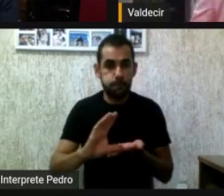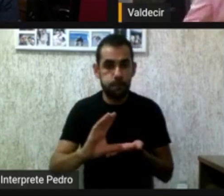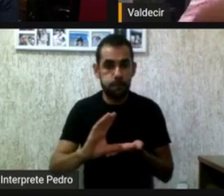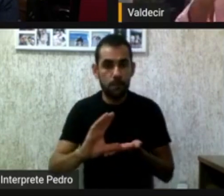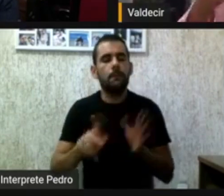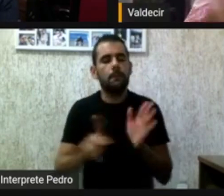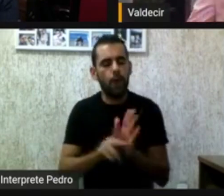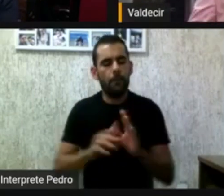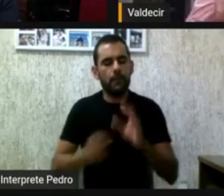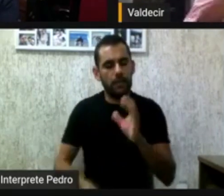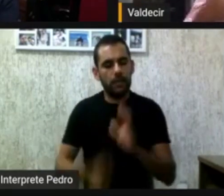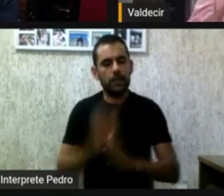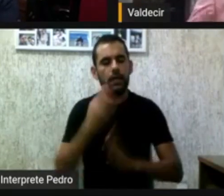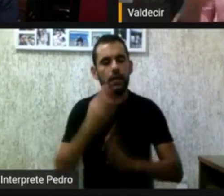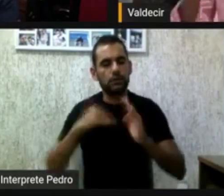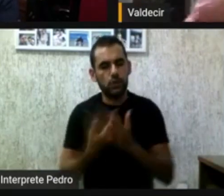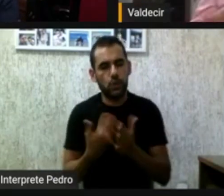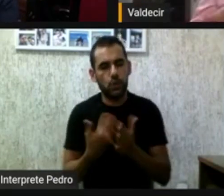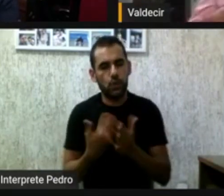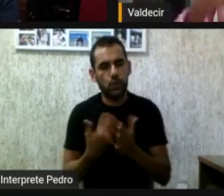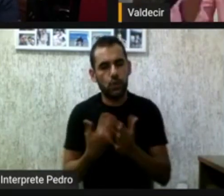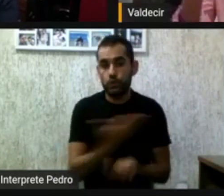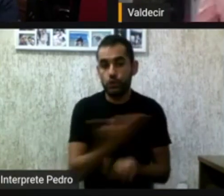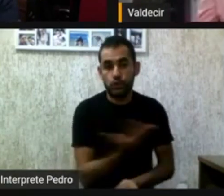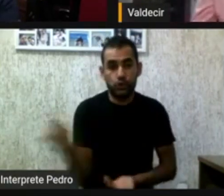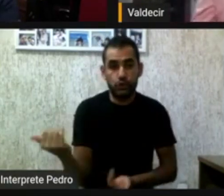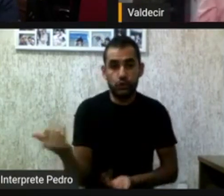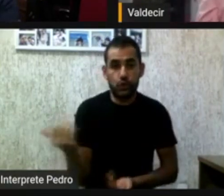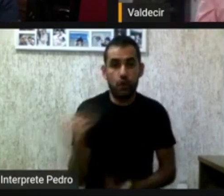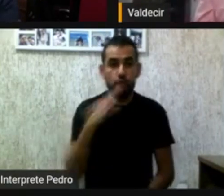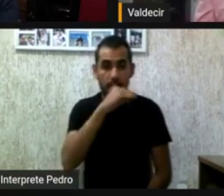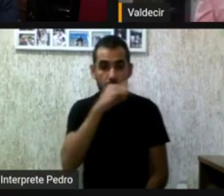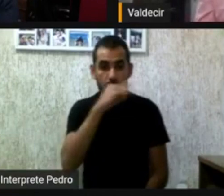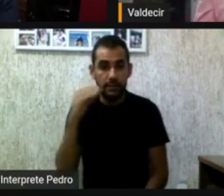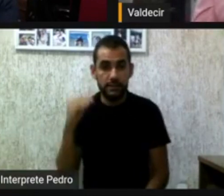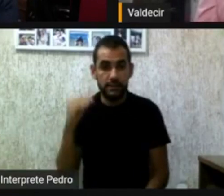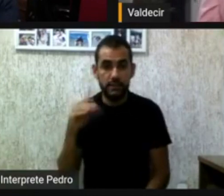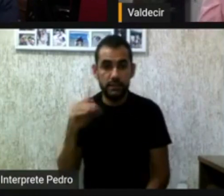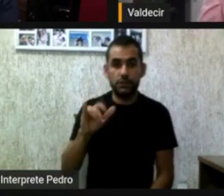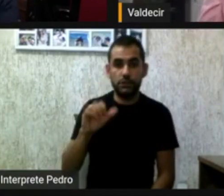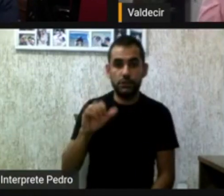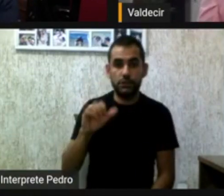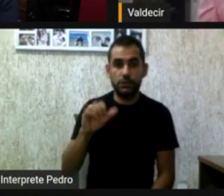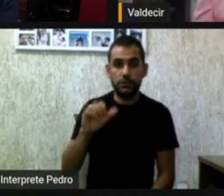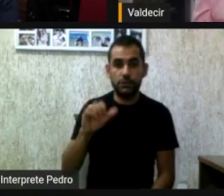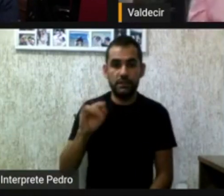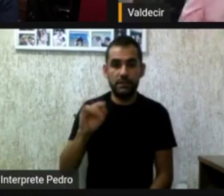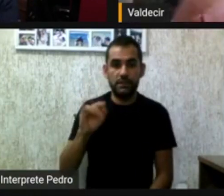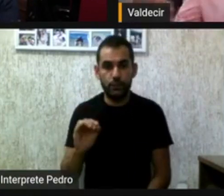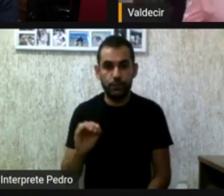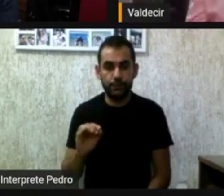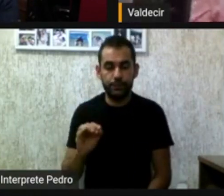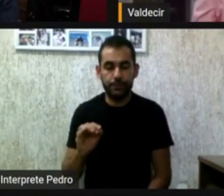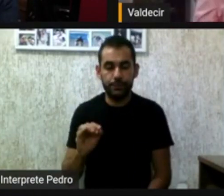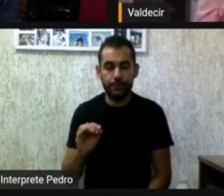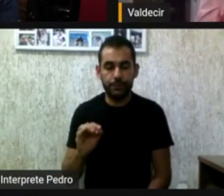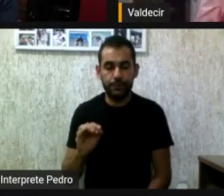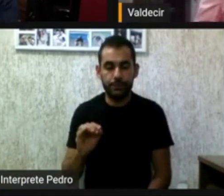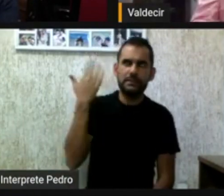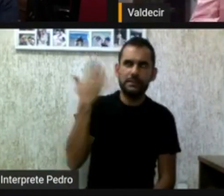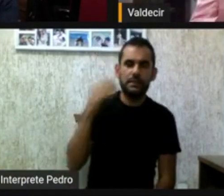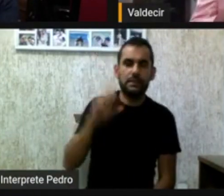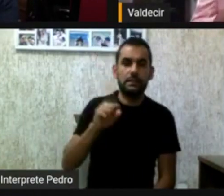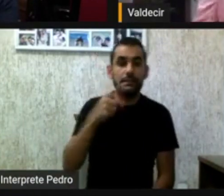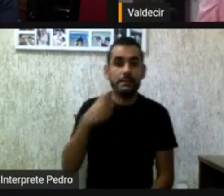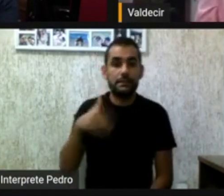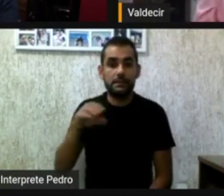para atender os jovens, adolescentes dos distritos e também da nossa cidade? Nós temos aqui na nossa cidade, antigamente era São João dos